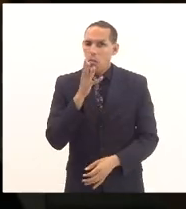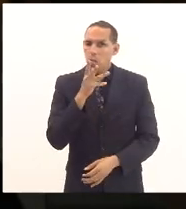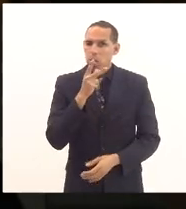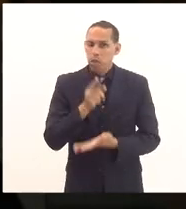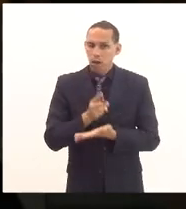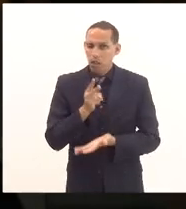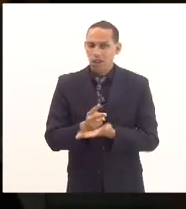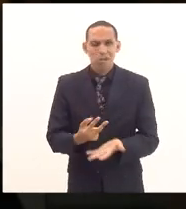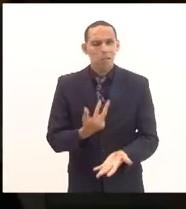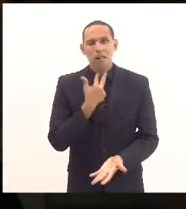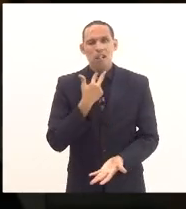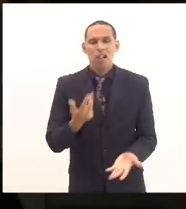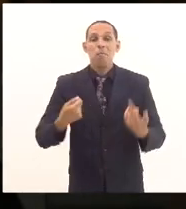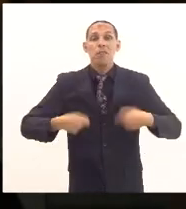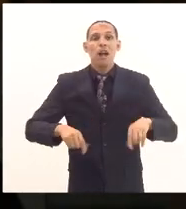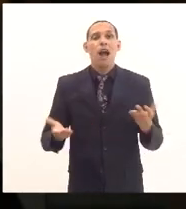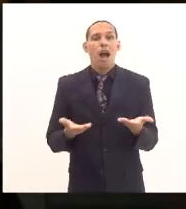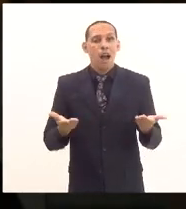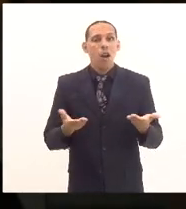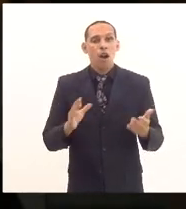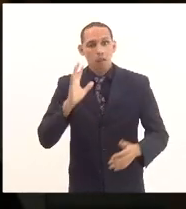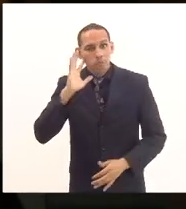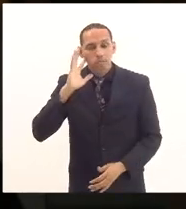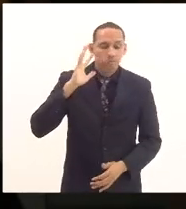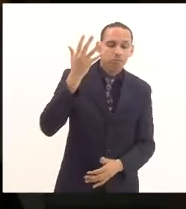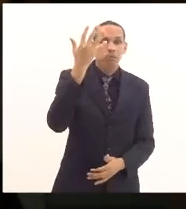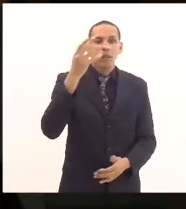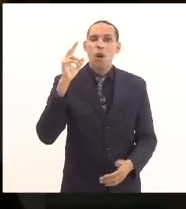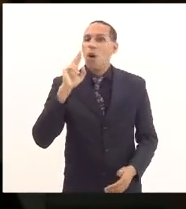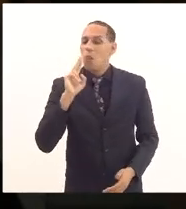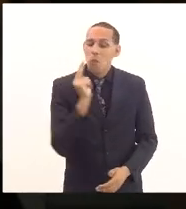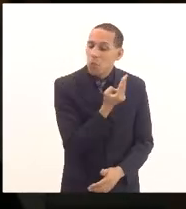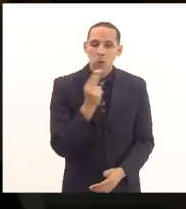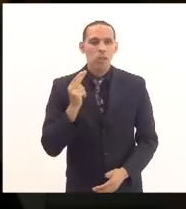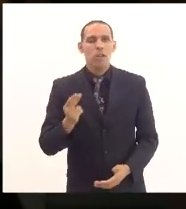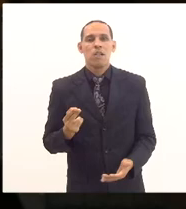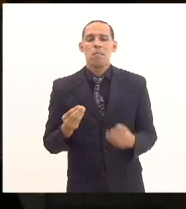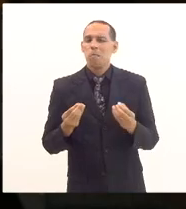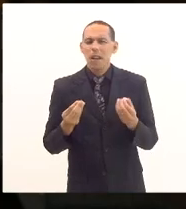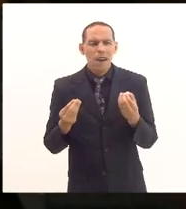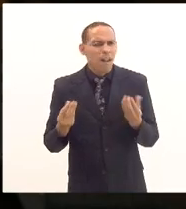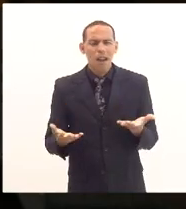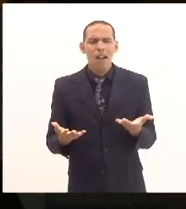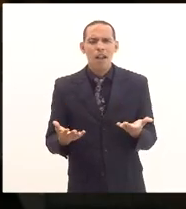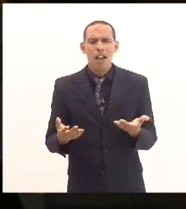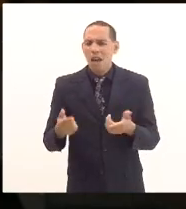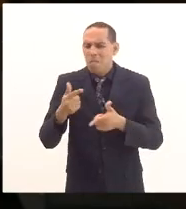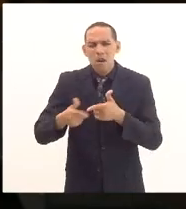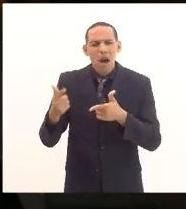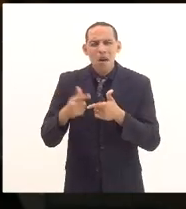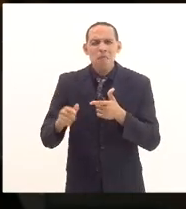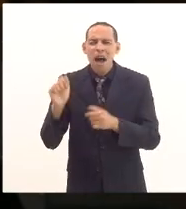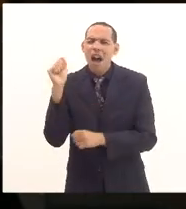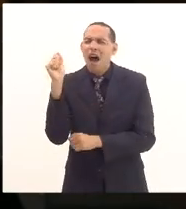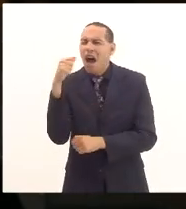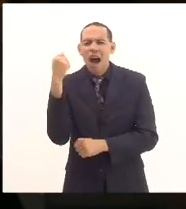precisa é uma solução urgente para esse gravíssimo problema.